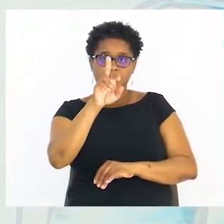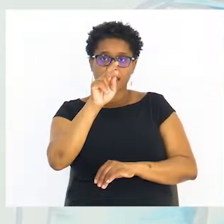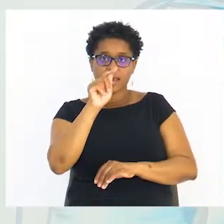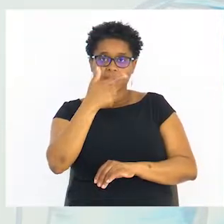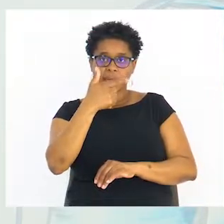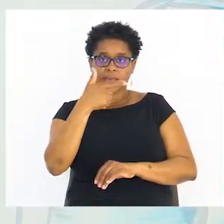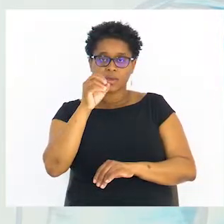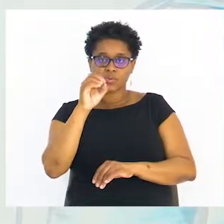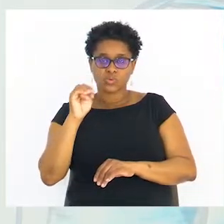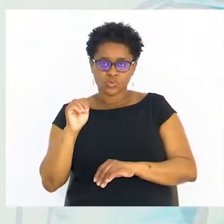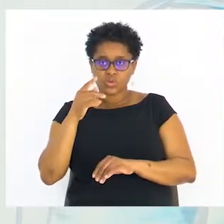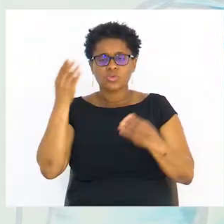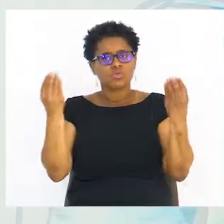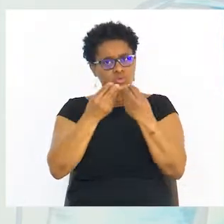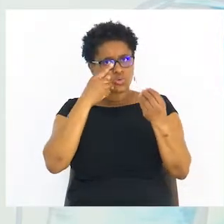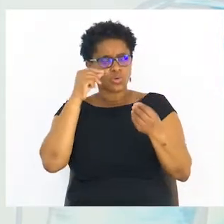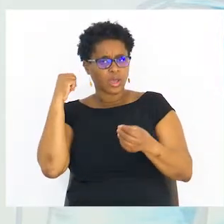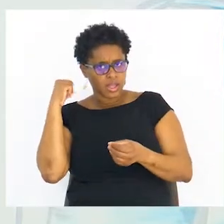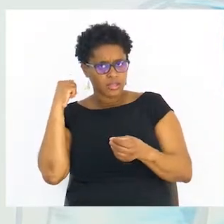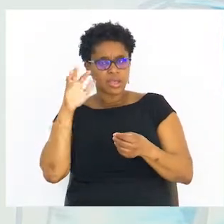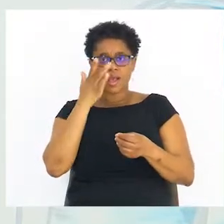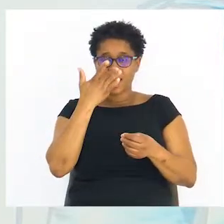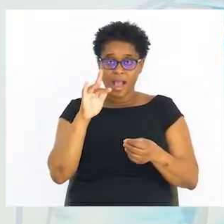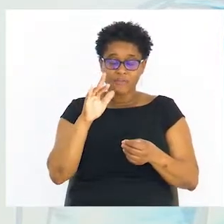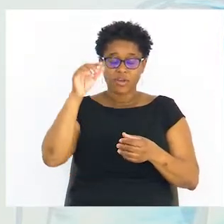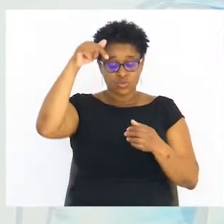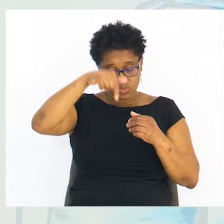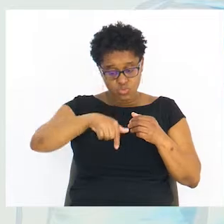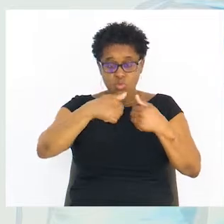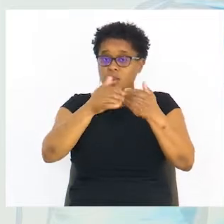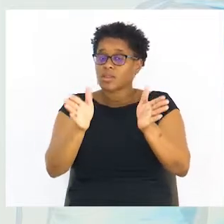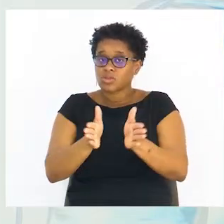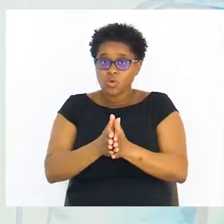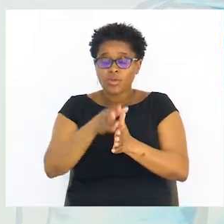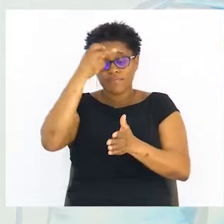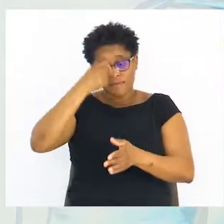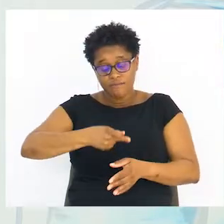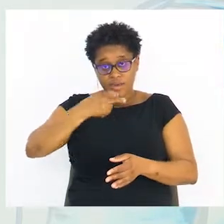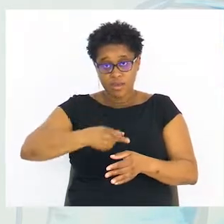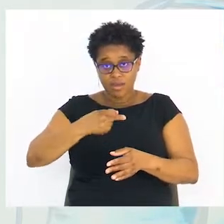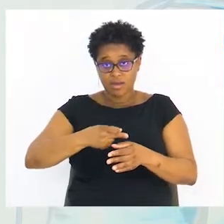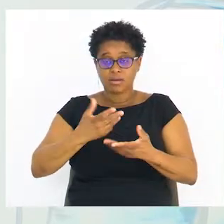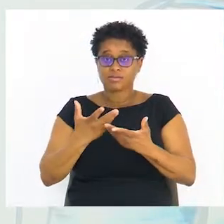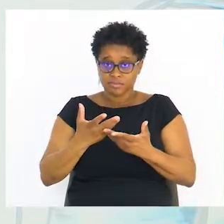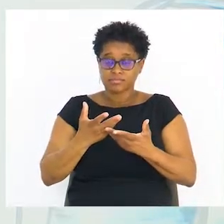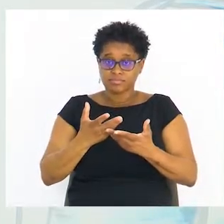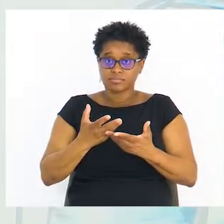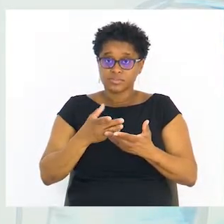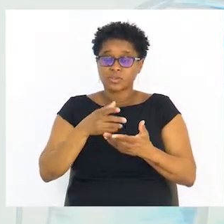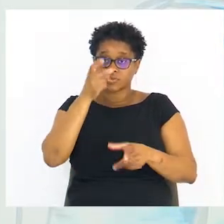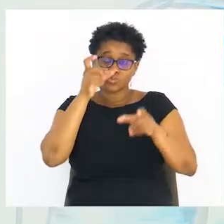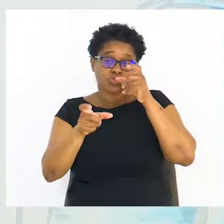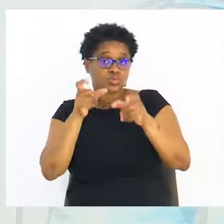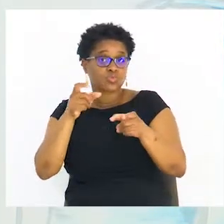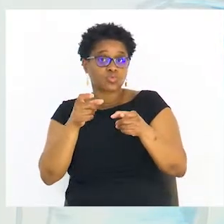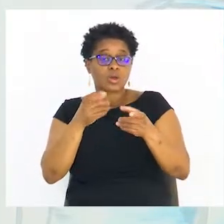com eles, a África do Sul toda fica povoada, exceto a parte